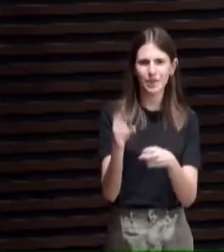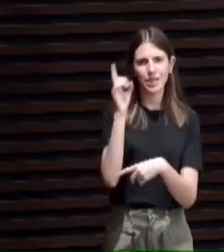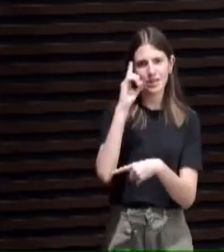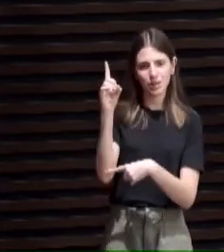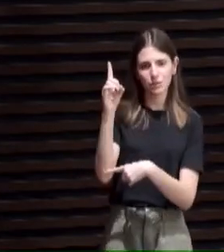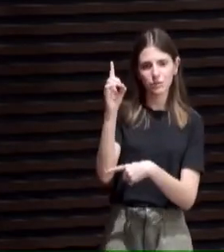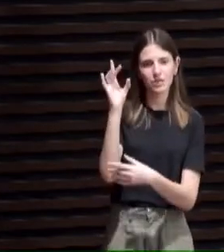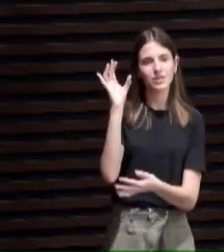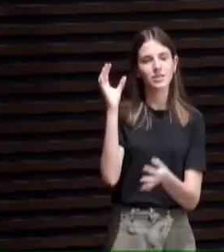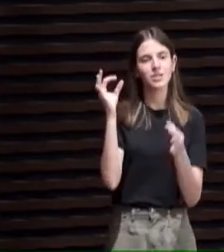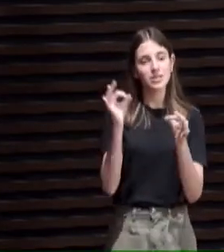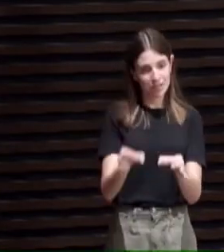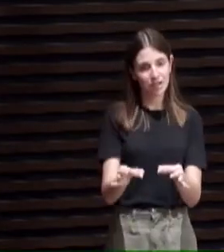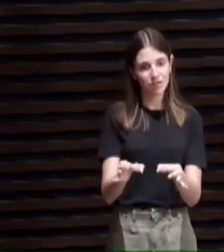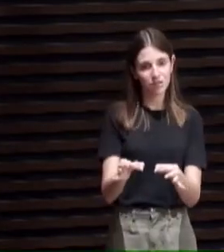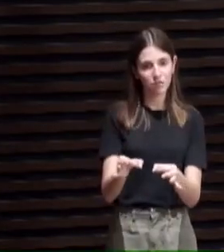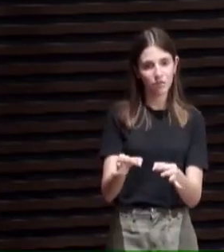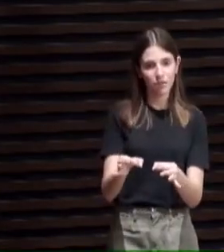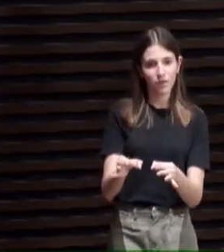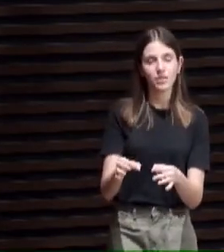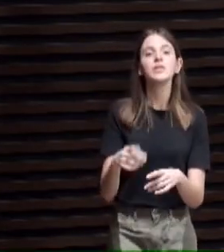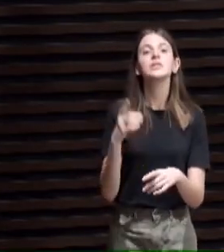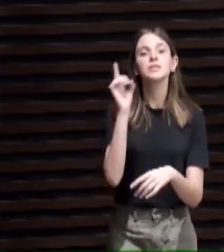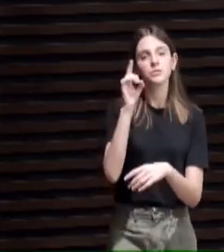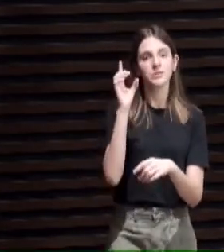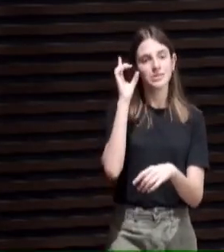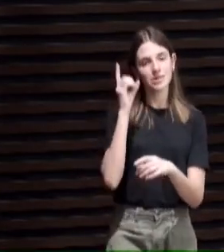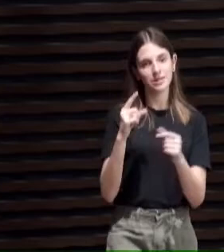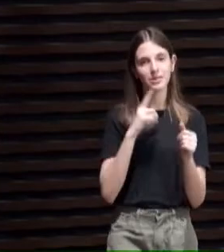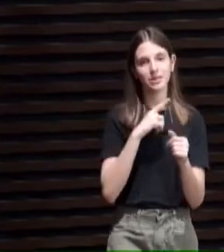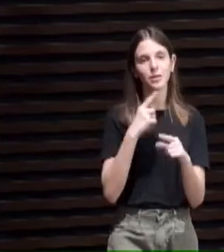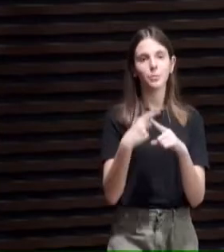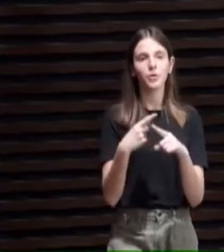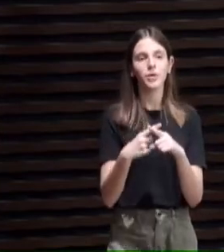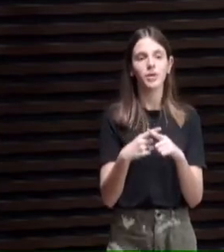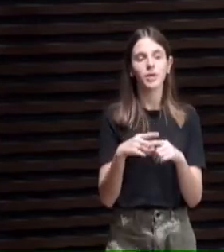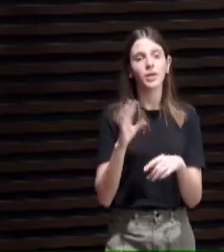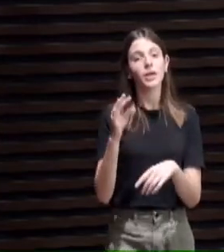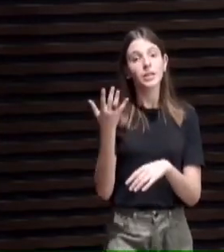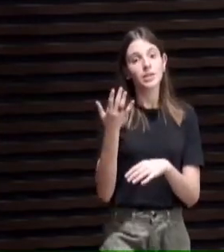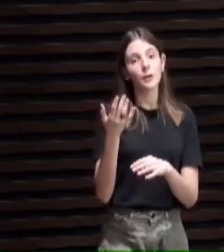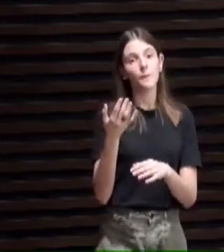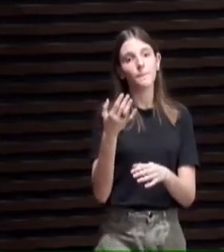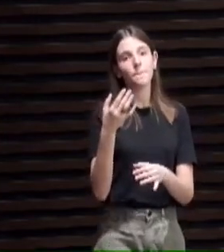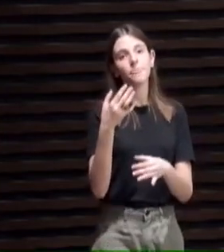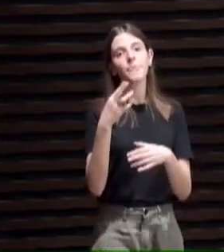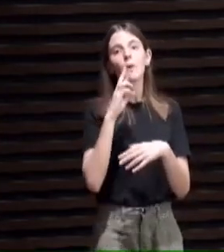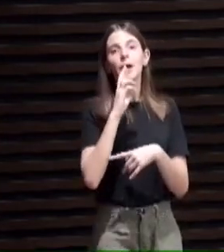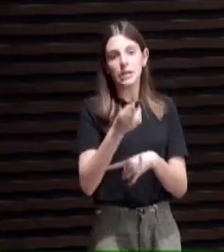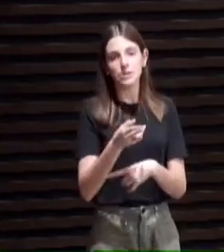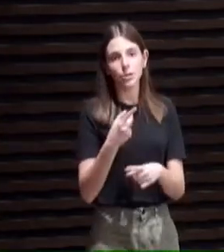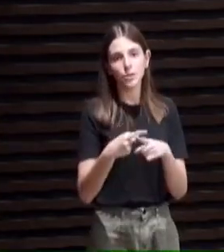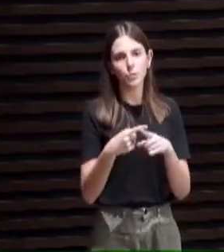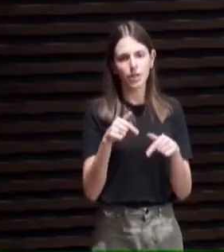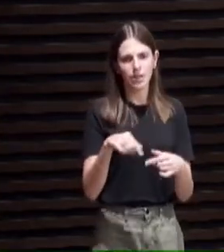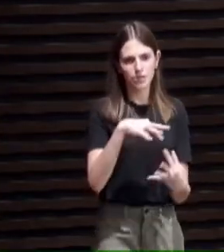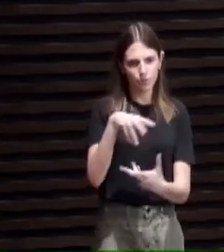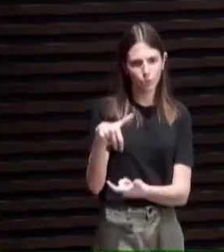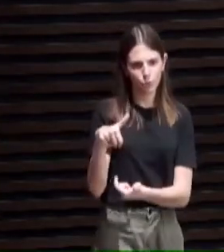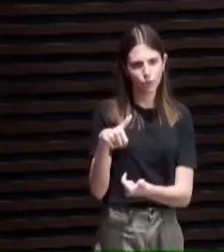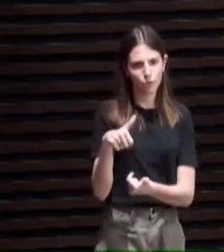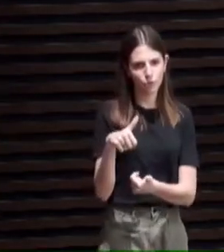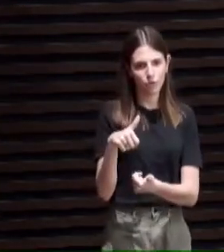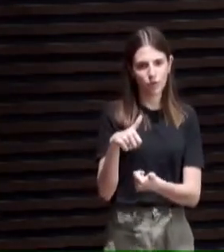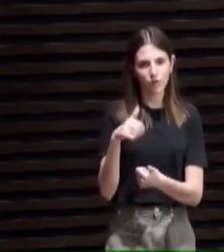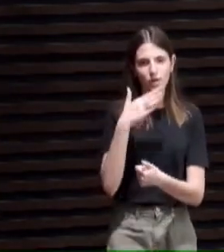Então toda a Teodiceia é dizer, olha, eu estou apresentando uma justificativa por que esse mundo, apesar de todos os mundos possíveis, era o mundo melhor que Deus ofereceu para a gente. Não teria um